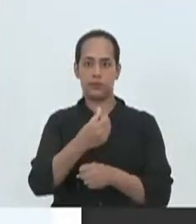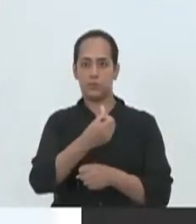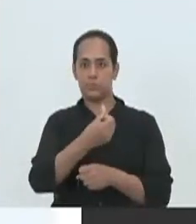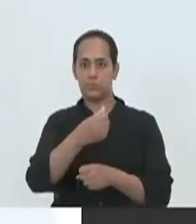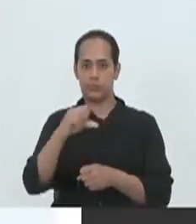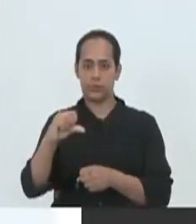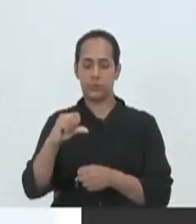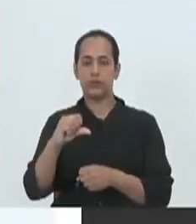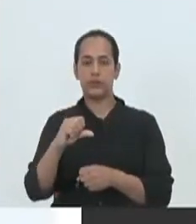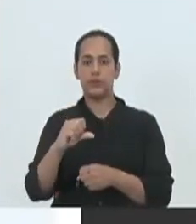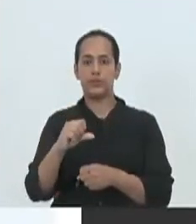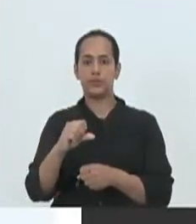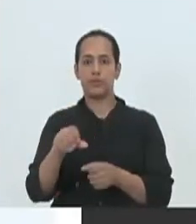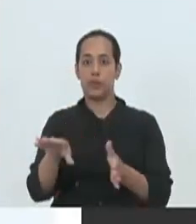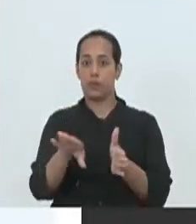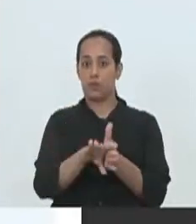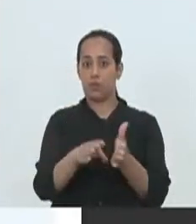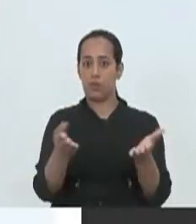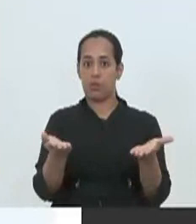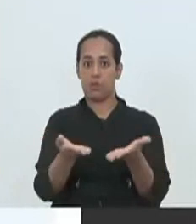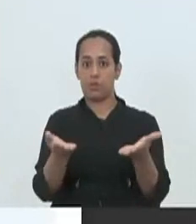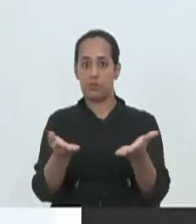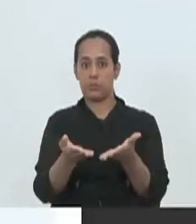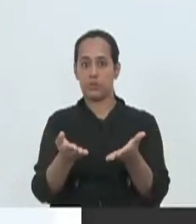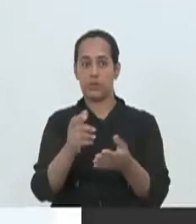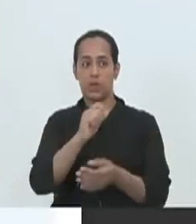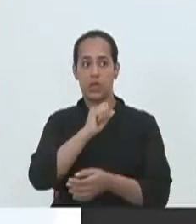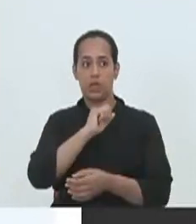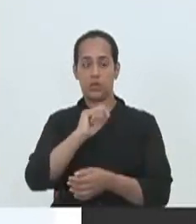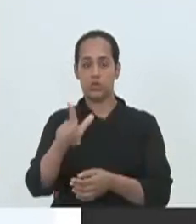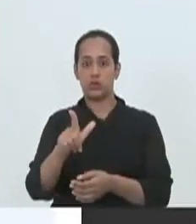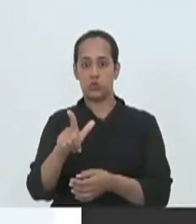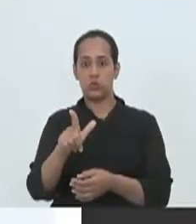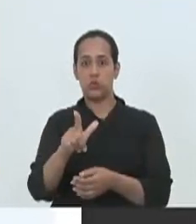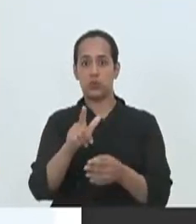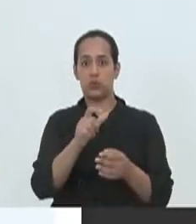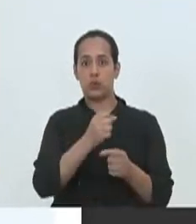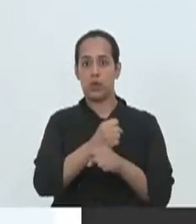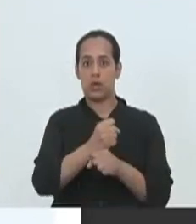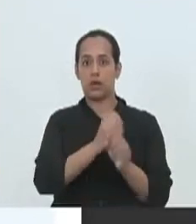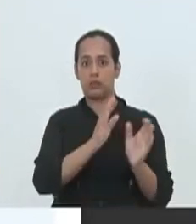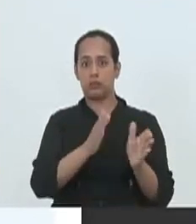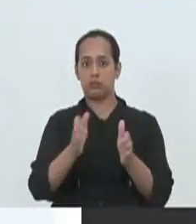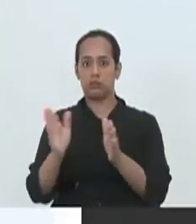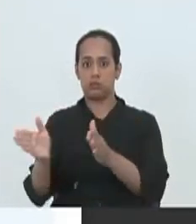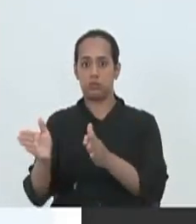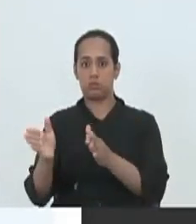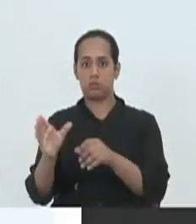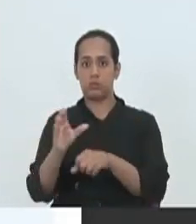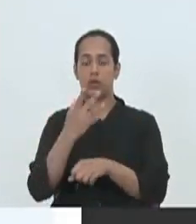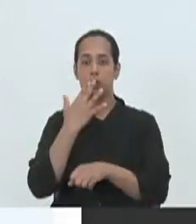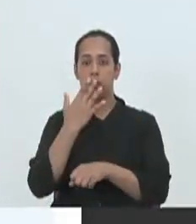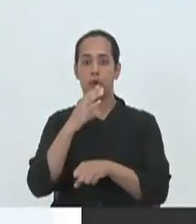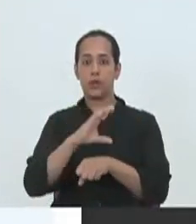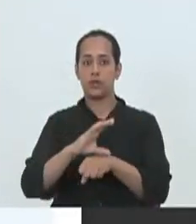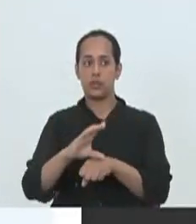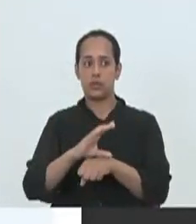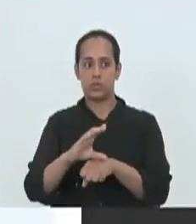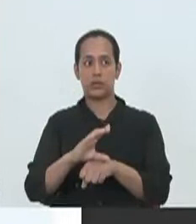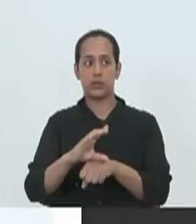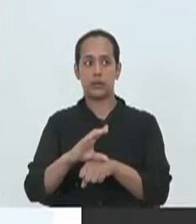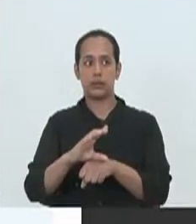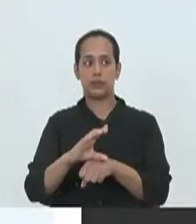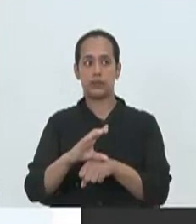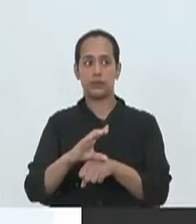o resultado primário ano a ano e em Cinza o resultado nominal bastante ficar bom ficar claro aqui desejável